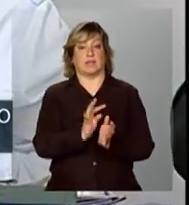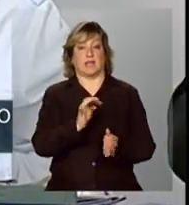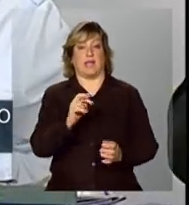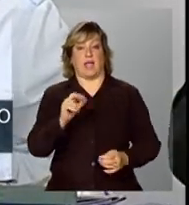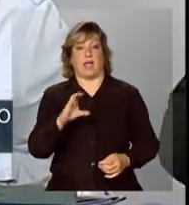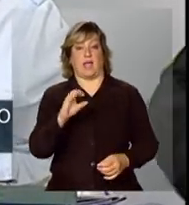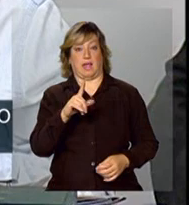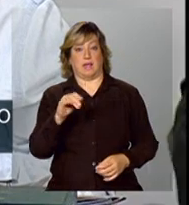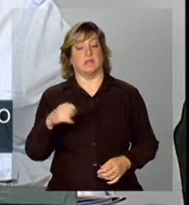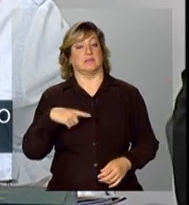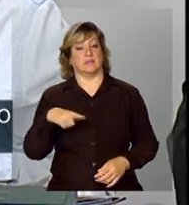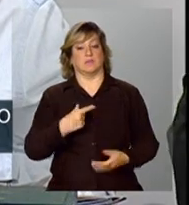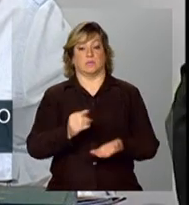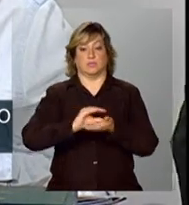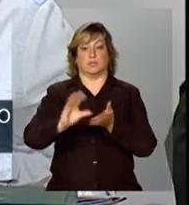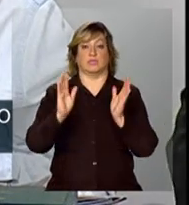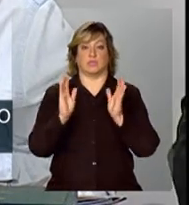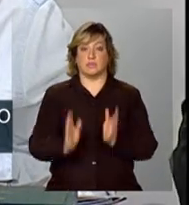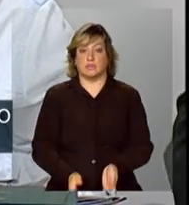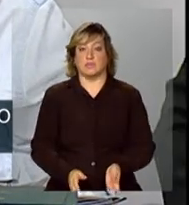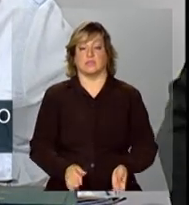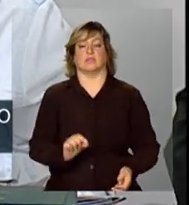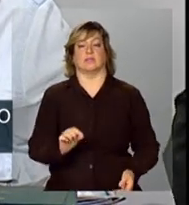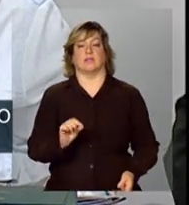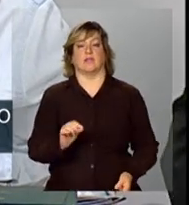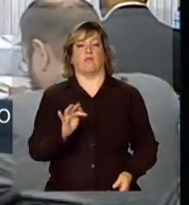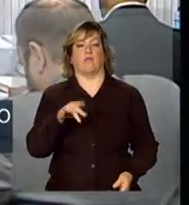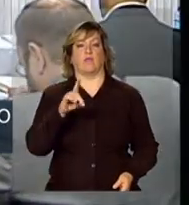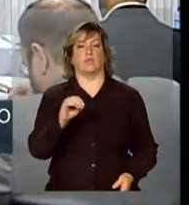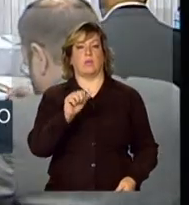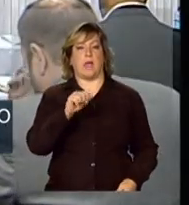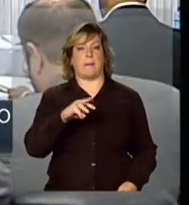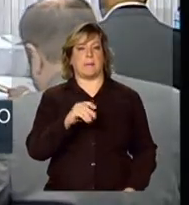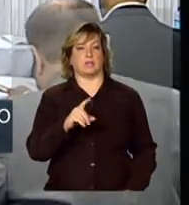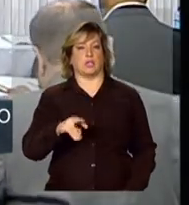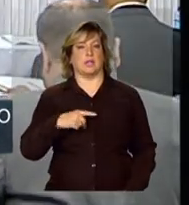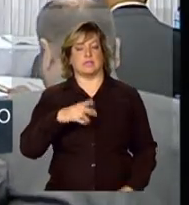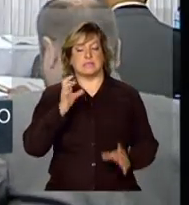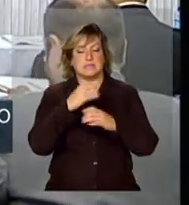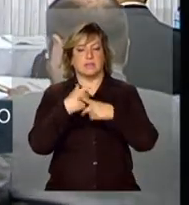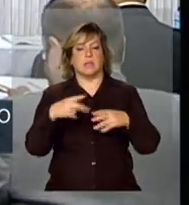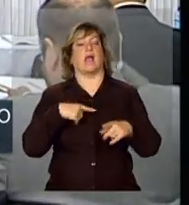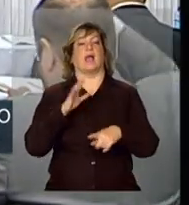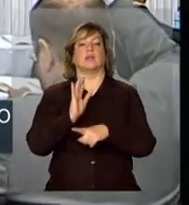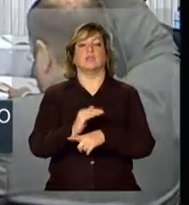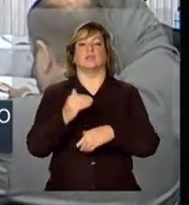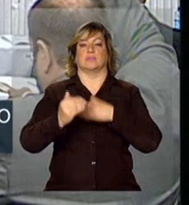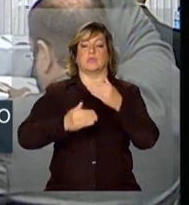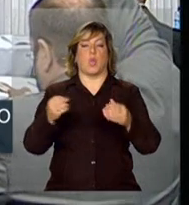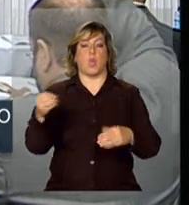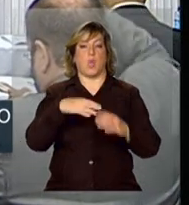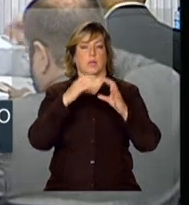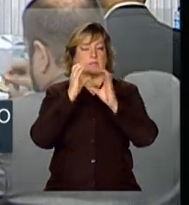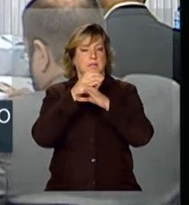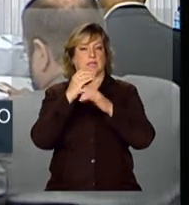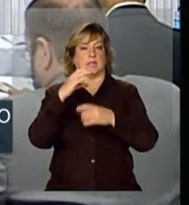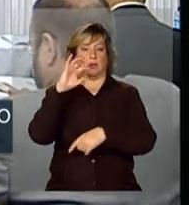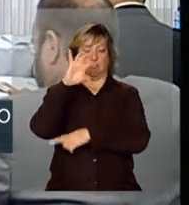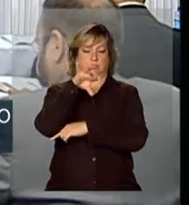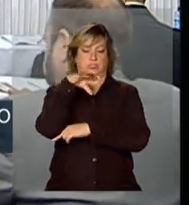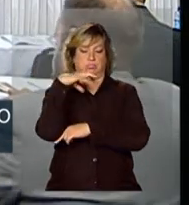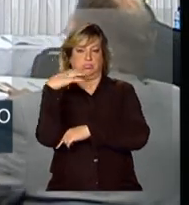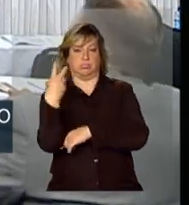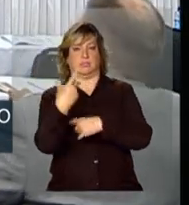estamos financiando a rede via Fundo Amazônia de Ciência, tá? Estamos ajudando a desenvolver as novas tecnologias de satélites,